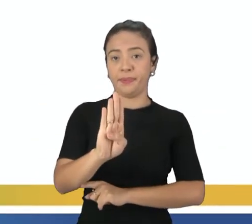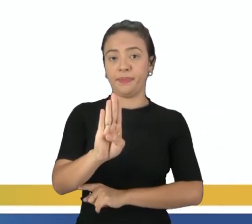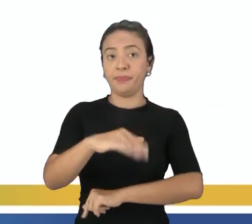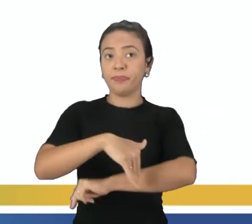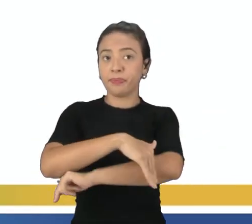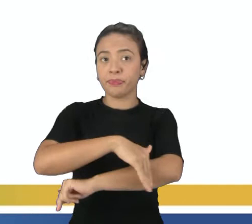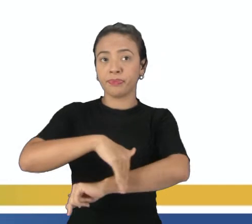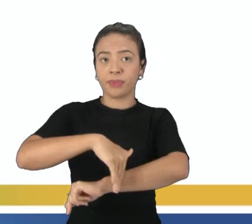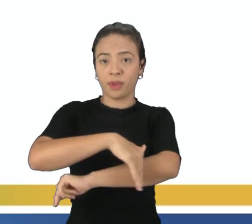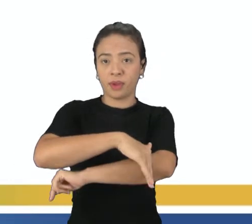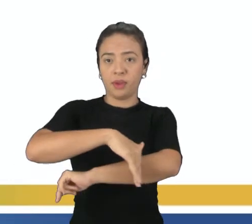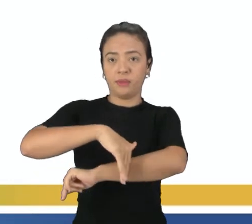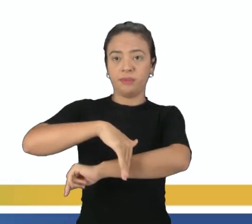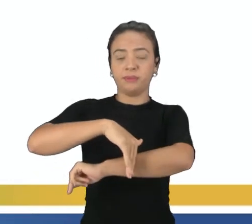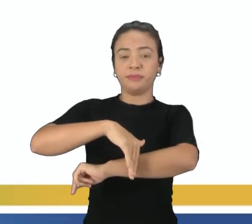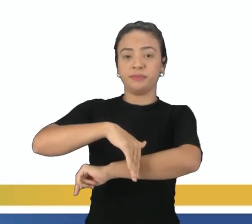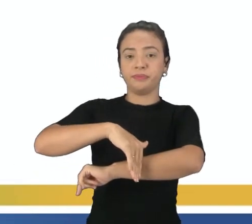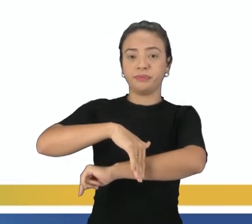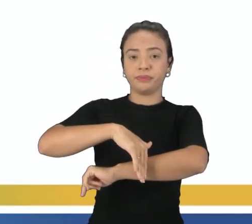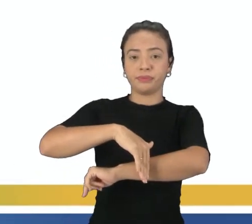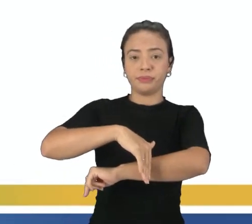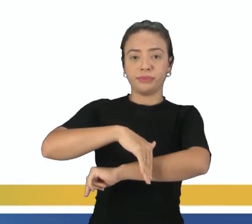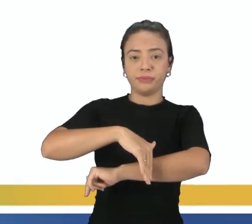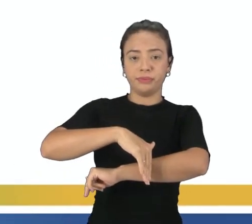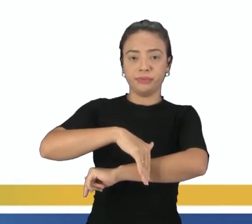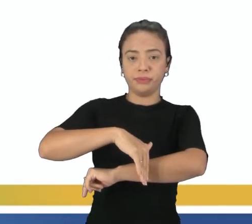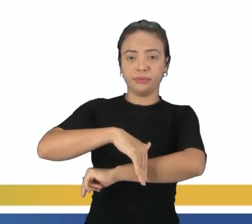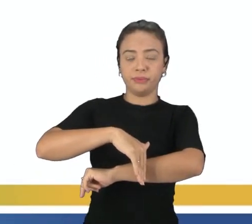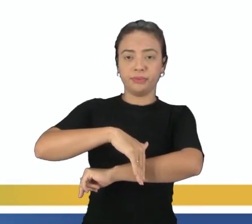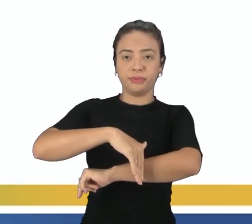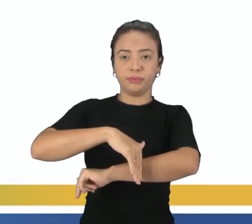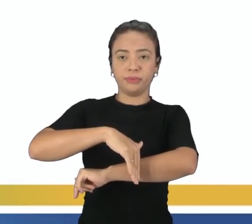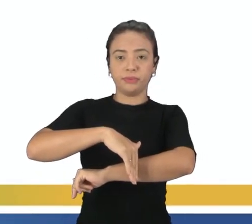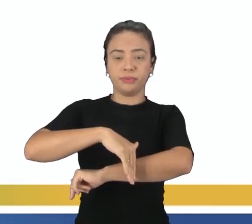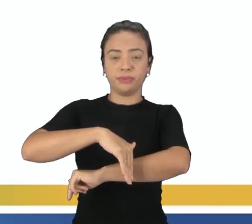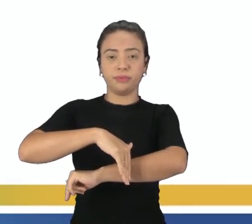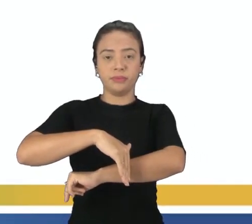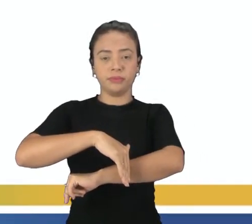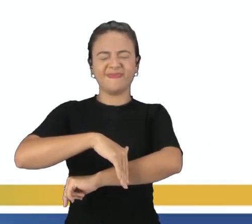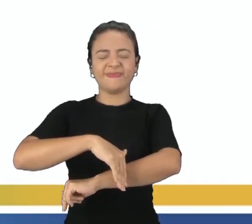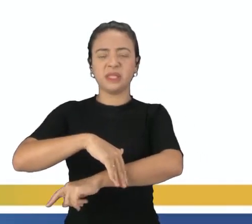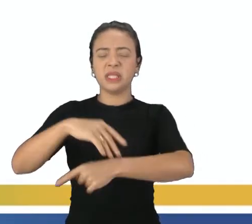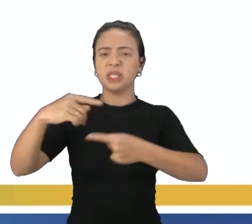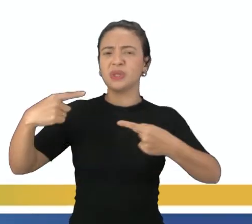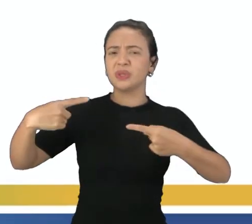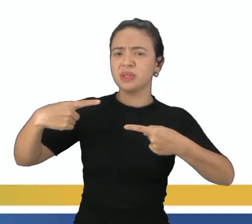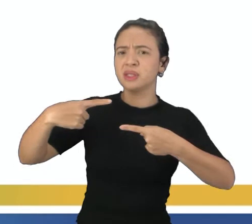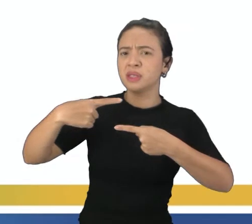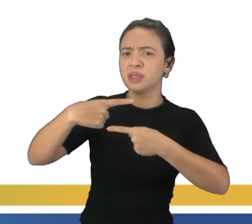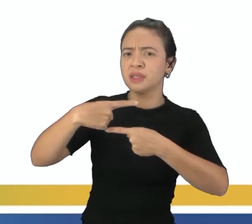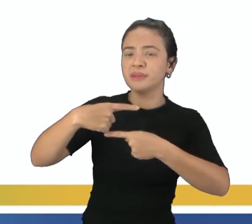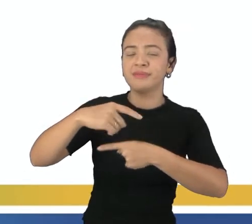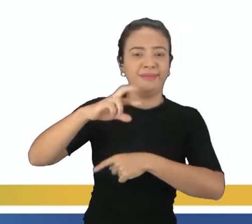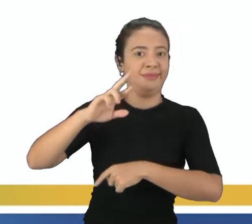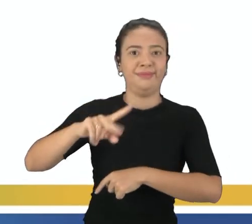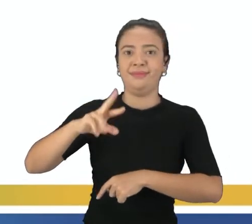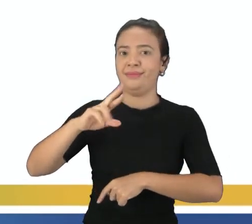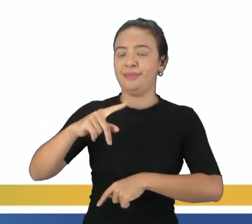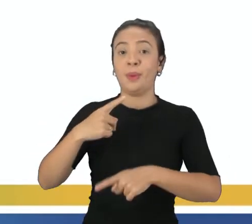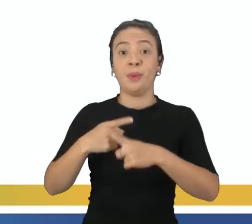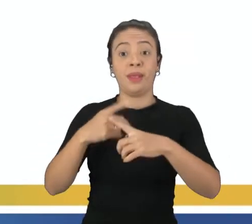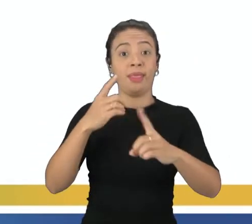as ruas Doce e da Magia são paralelas entre si? Claro que não, elas